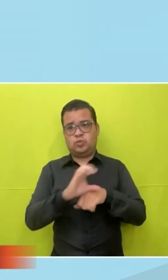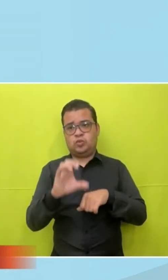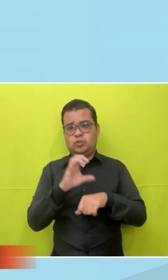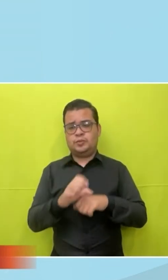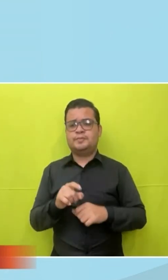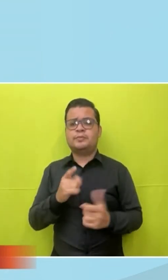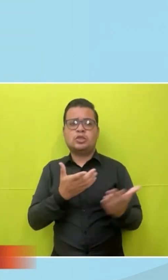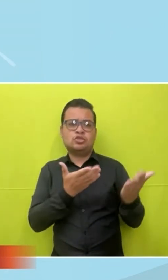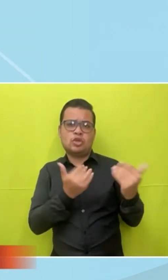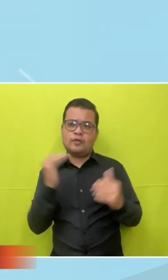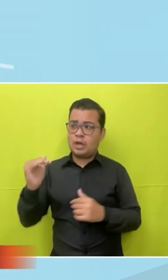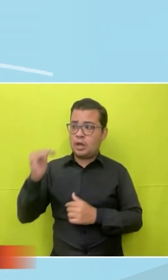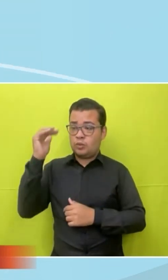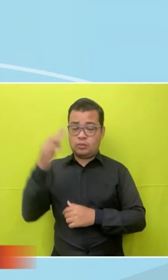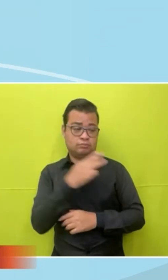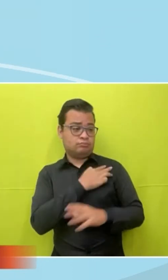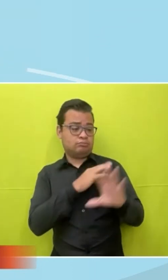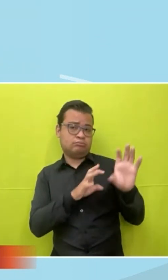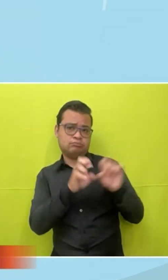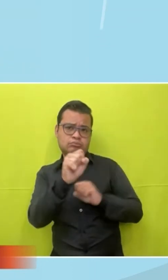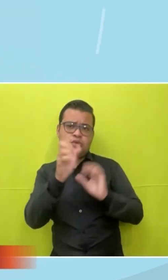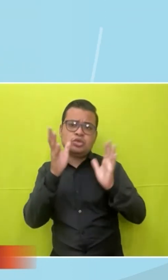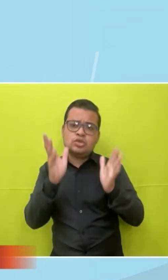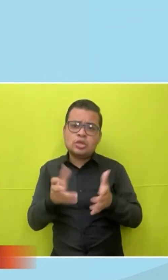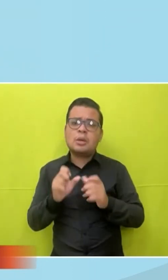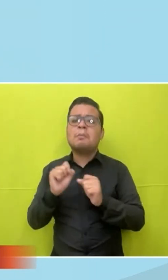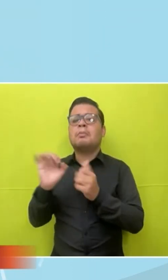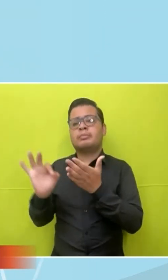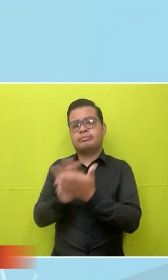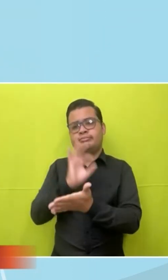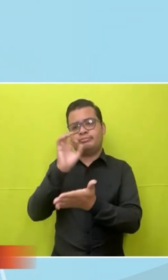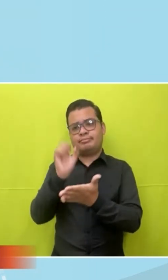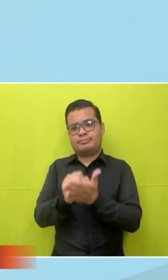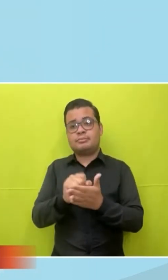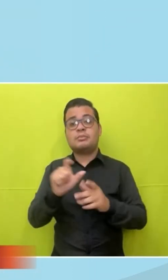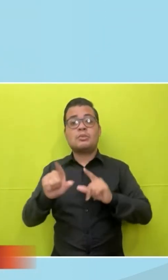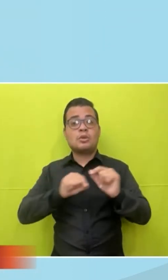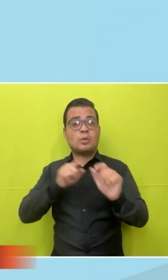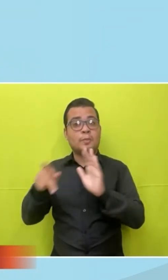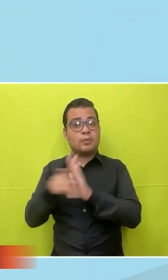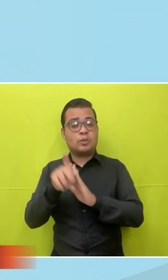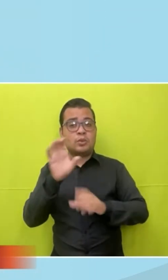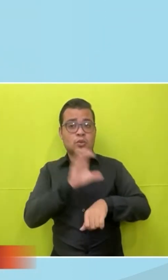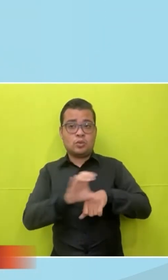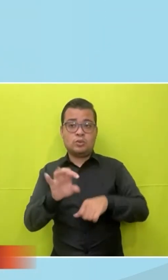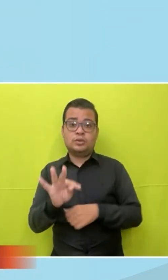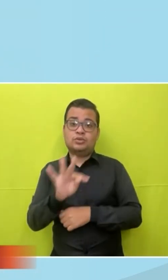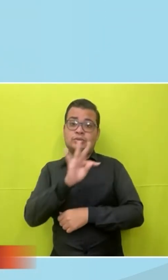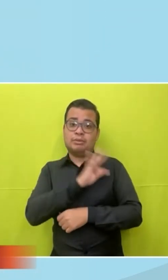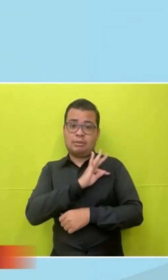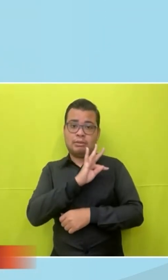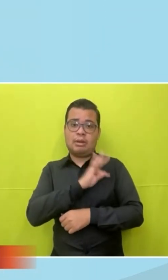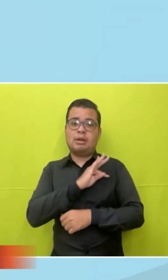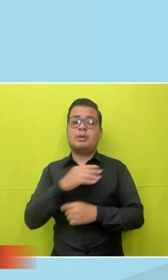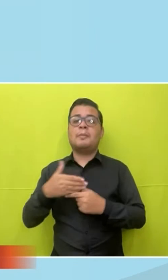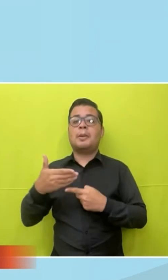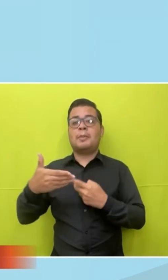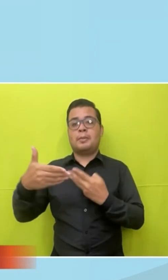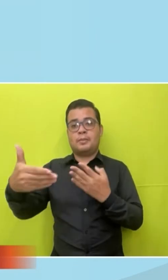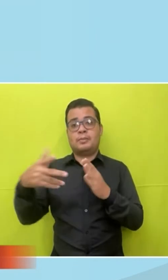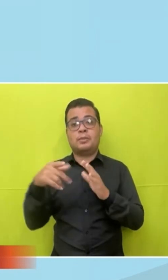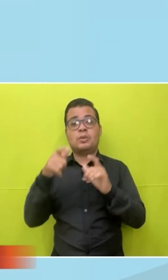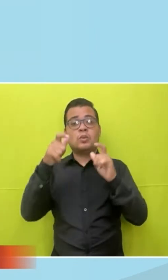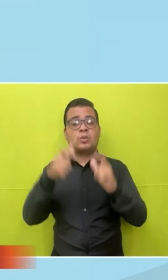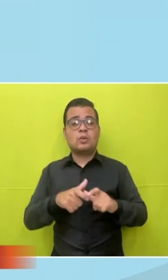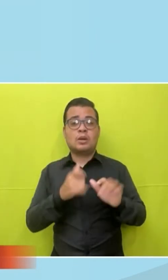que já terminaram o ensino médio podem se inscrever na seleção para os cursos técnicos subsequentes no Instituto Federal